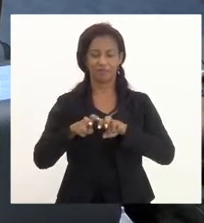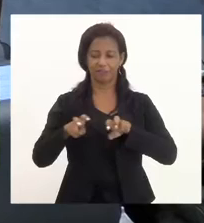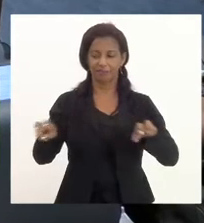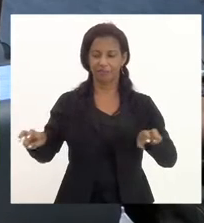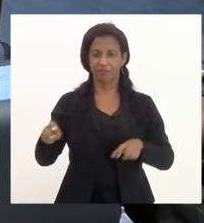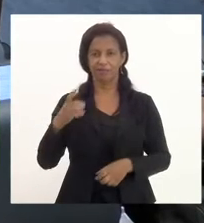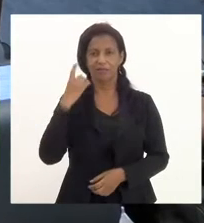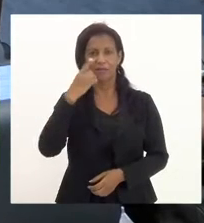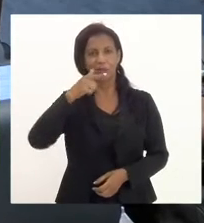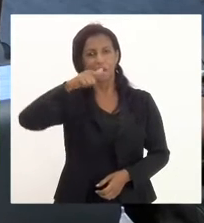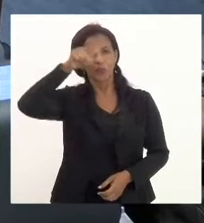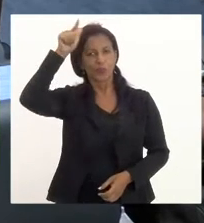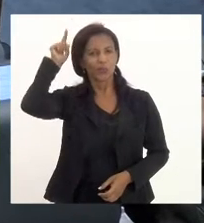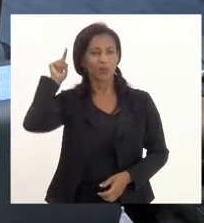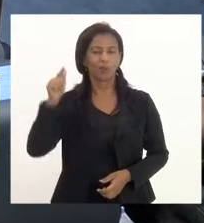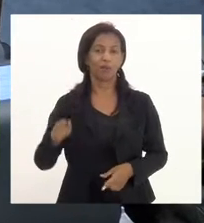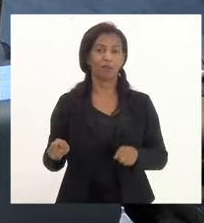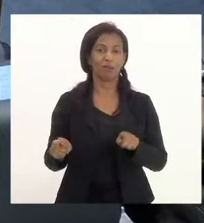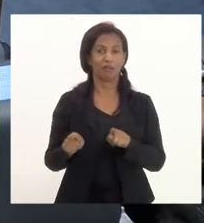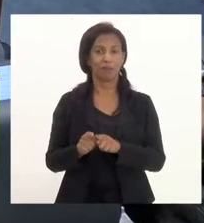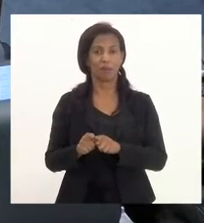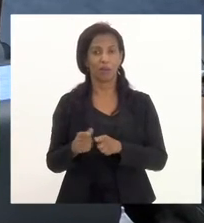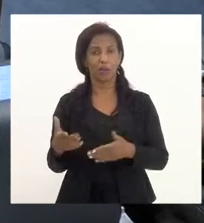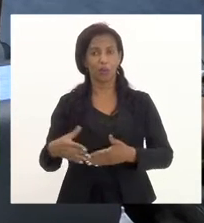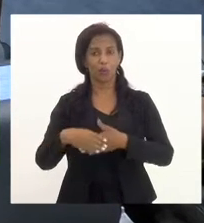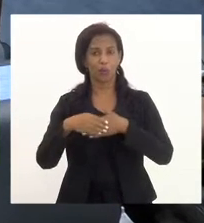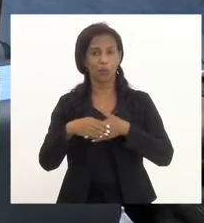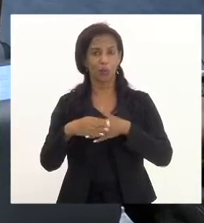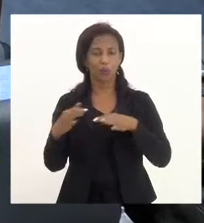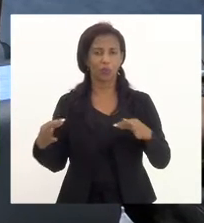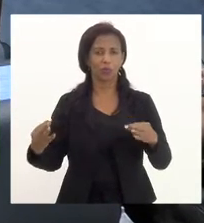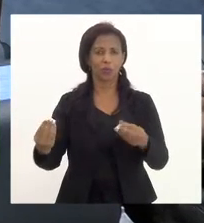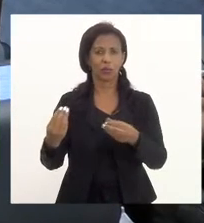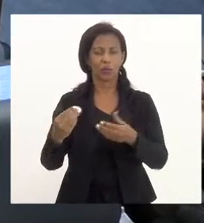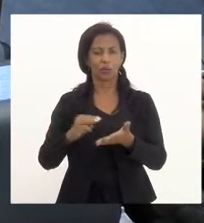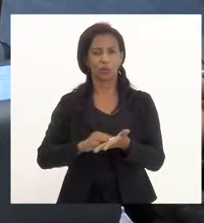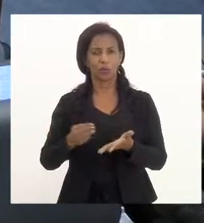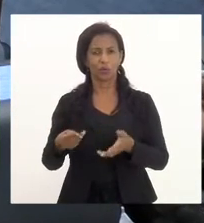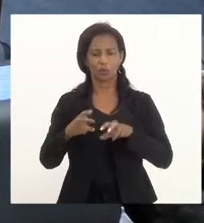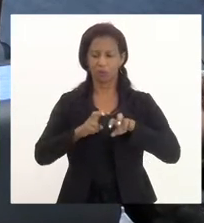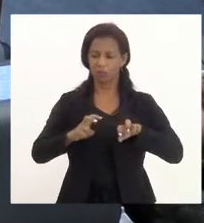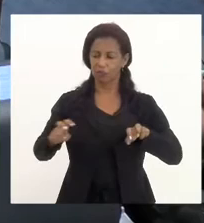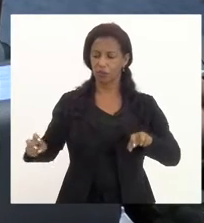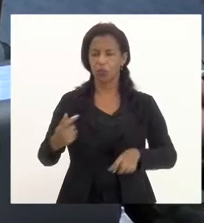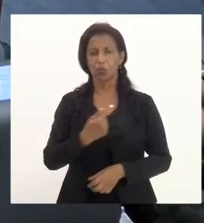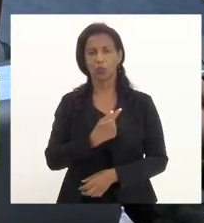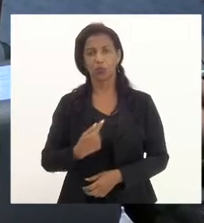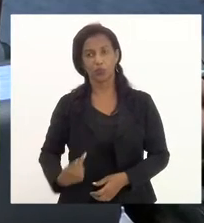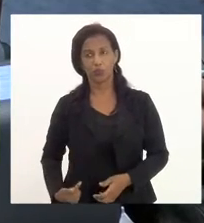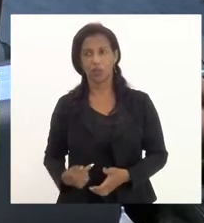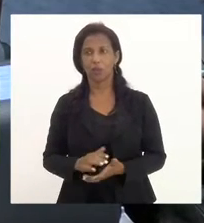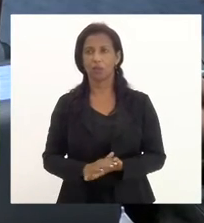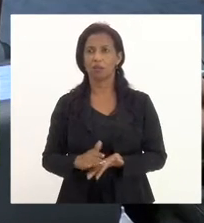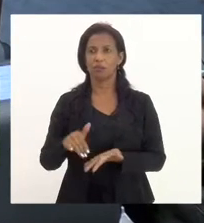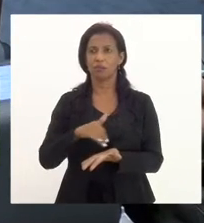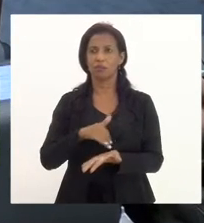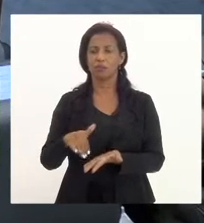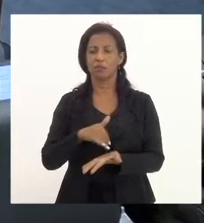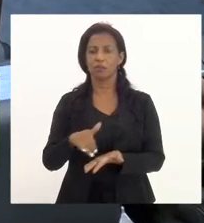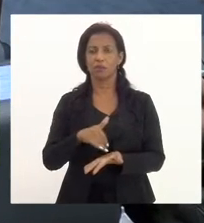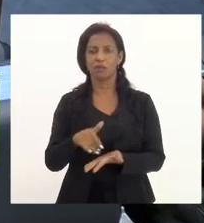Deputado Luiz Paulo assim também como o comprimento os demais membros da mesa do governo né o